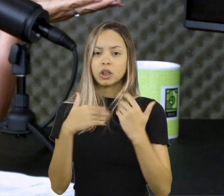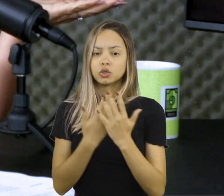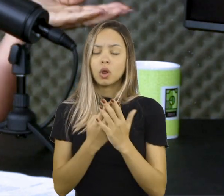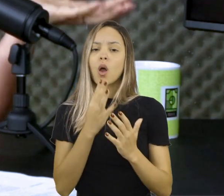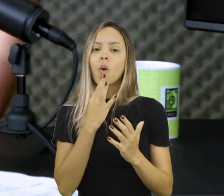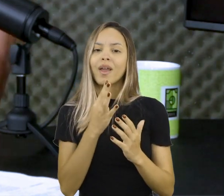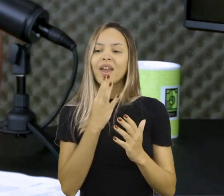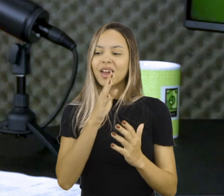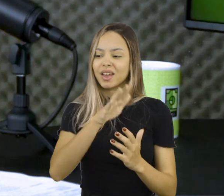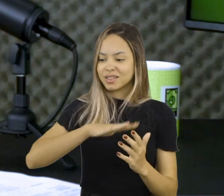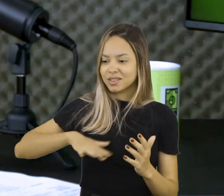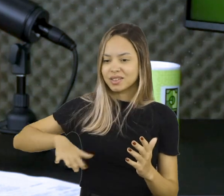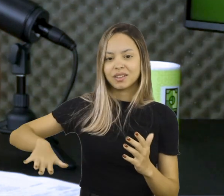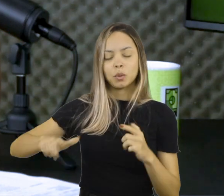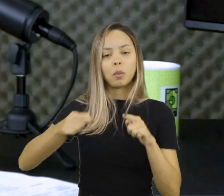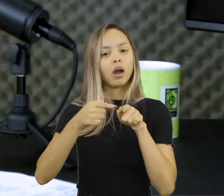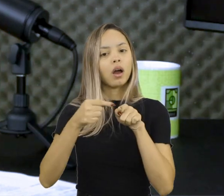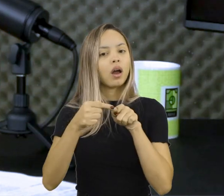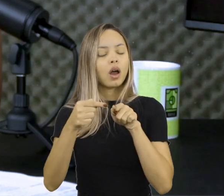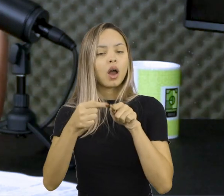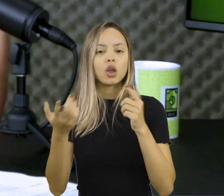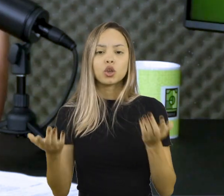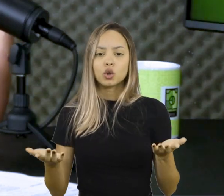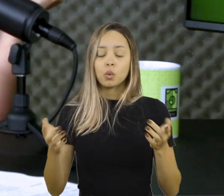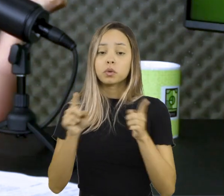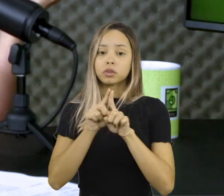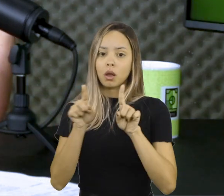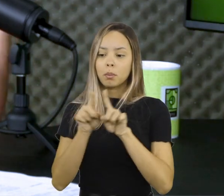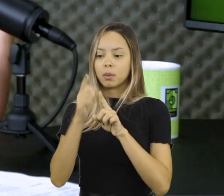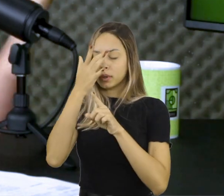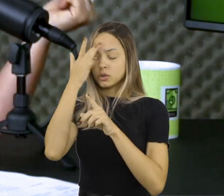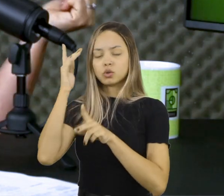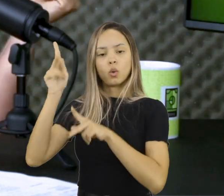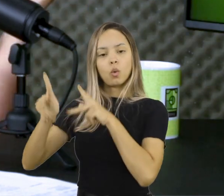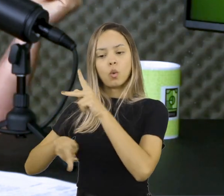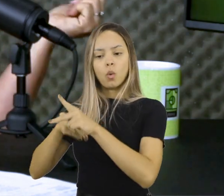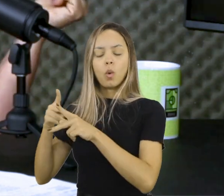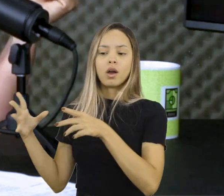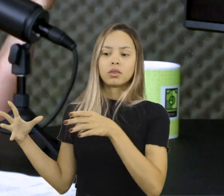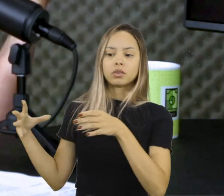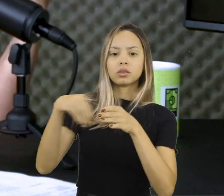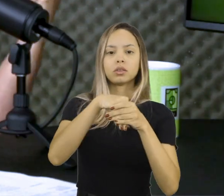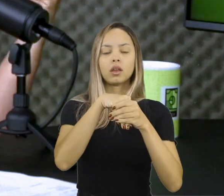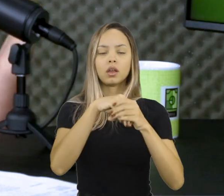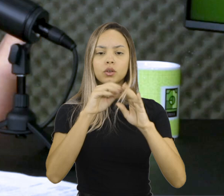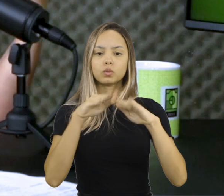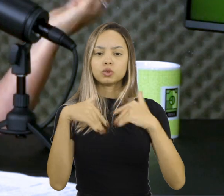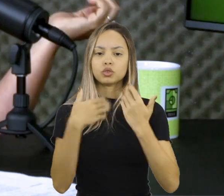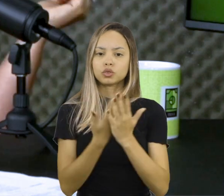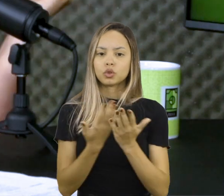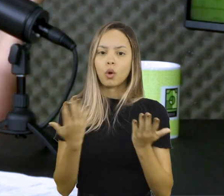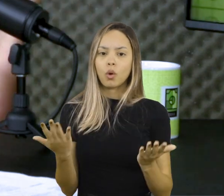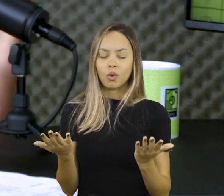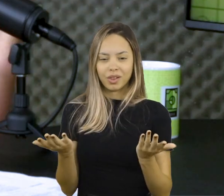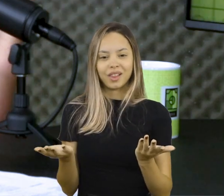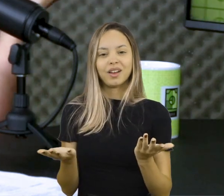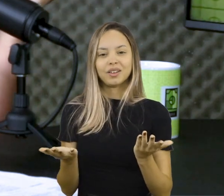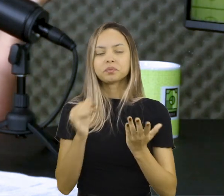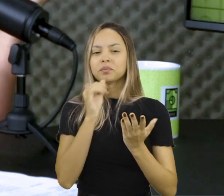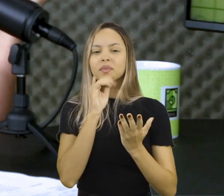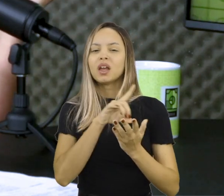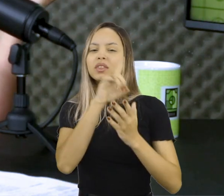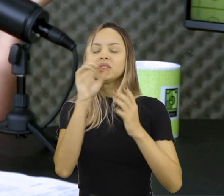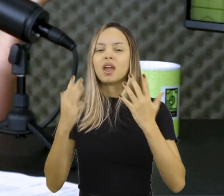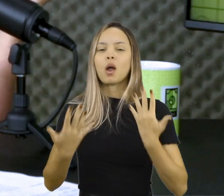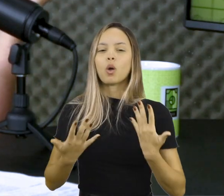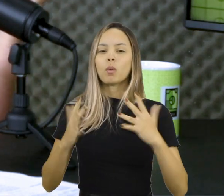comunidade trazer a comunidade para dentro de escola apresentar essas datas comemorativas trazendo essas pessoas